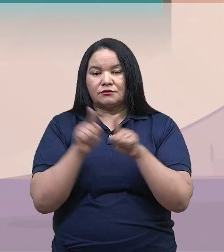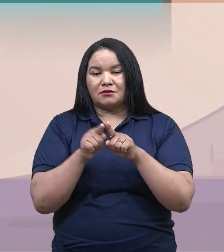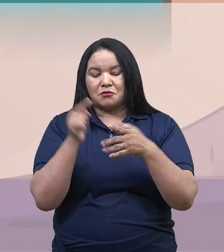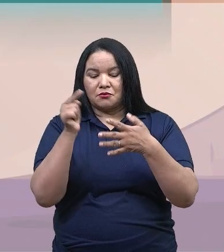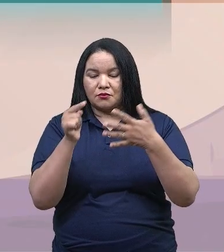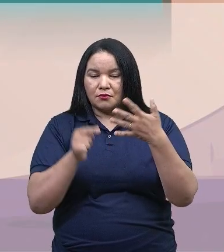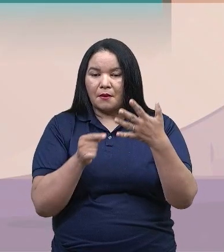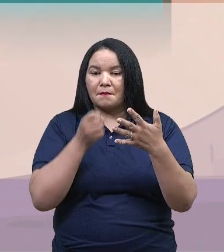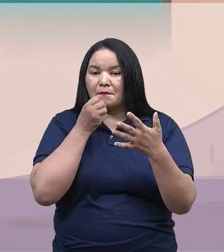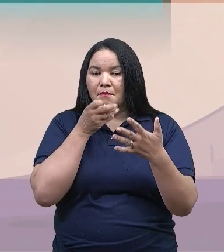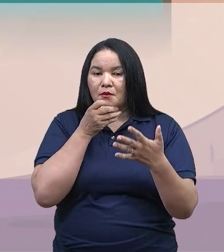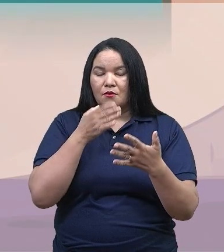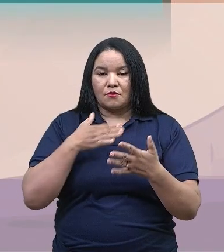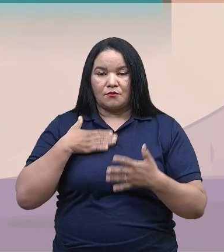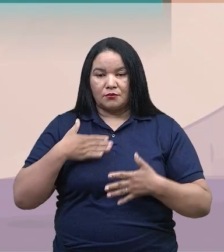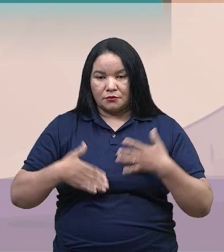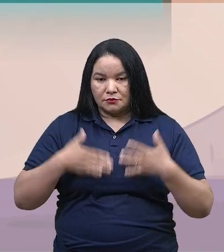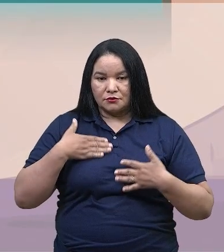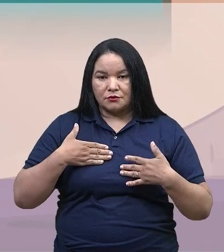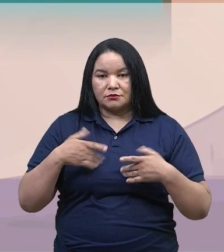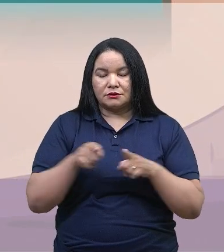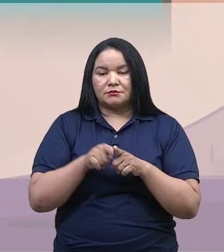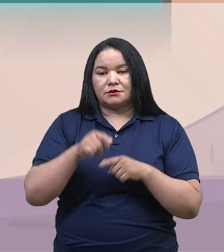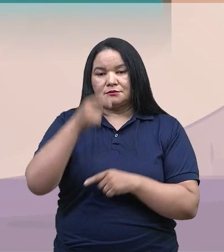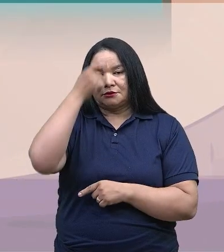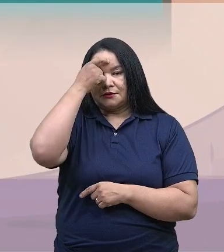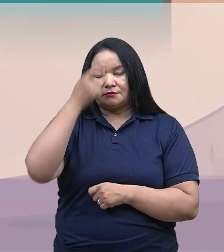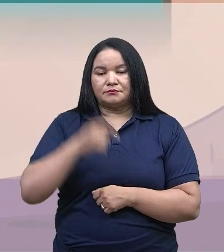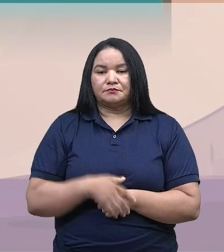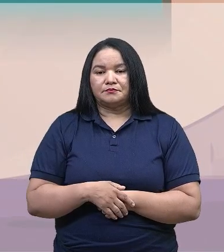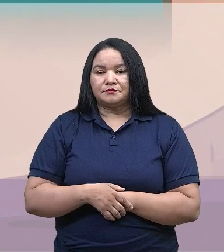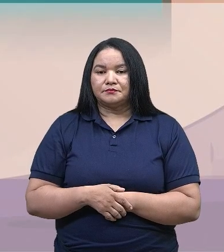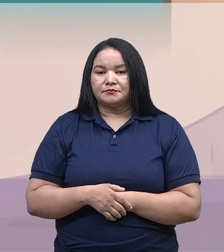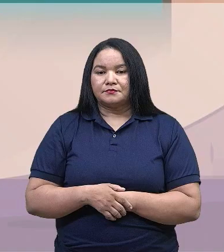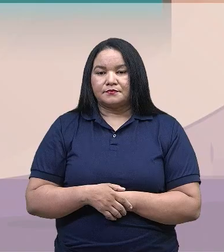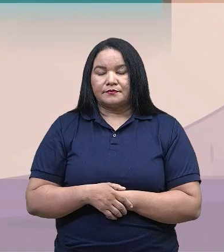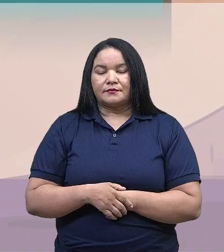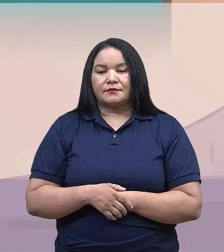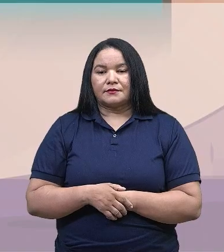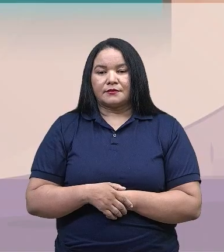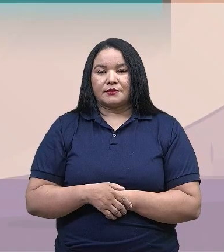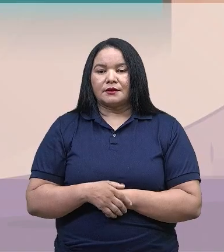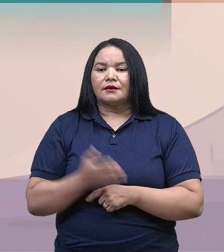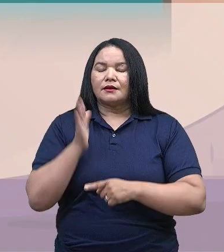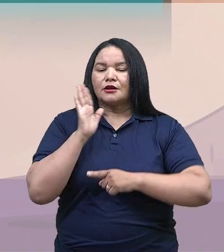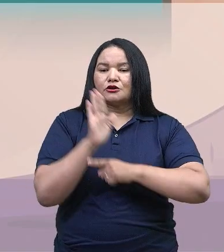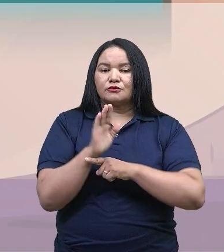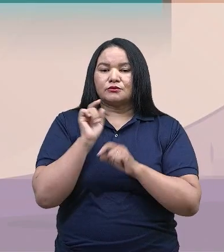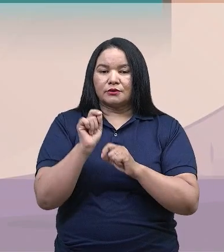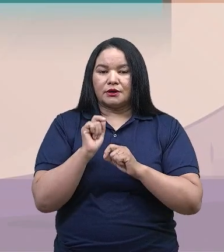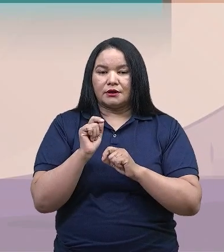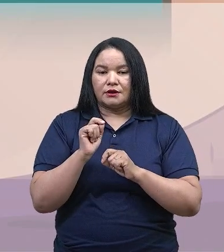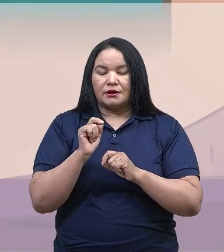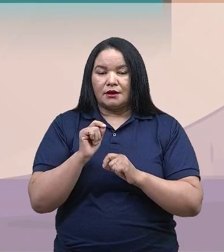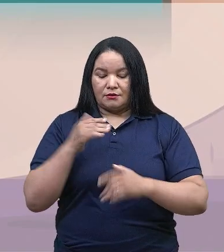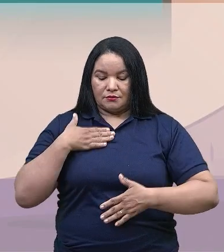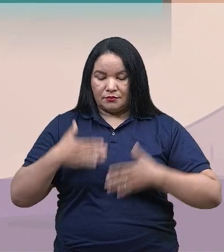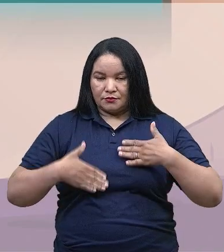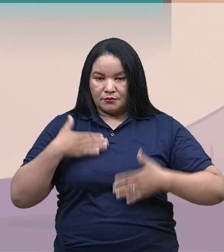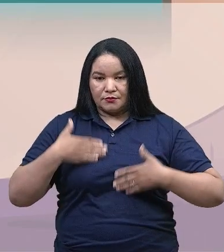saúde física e mental que a gente relembra um pouco delas agora. A gente tem aí o desenvolvimento do